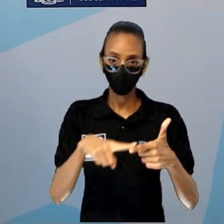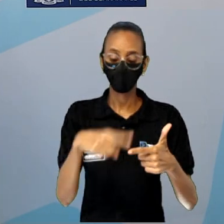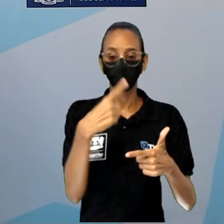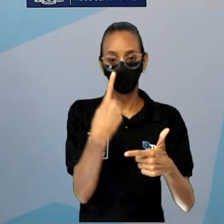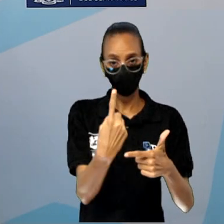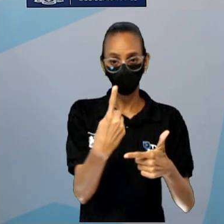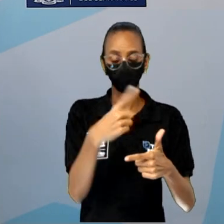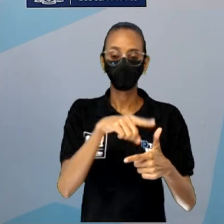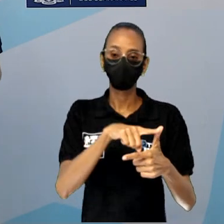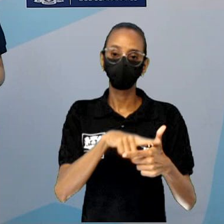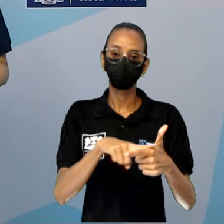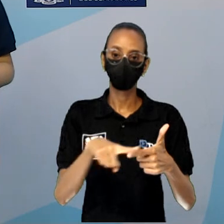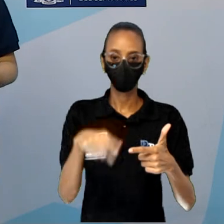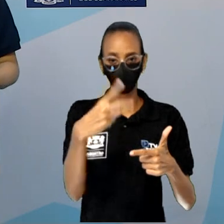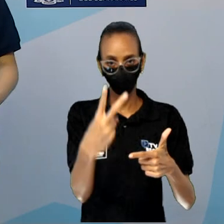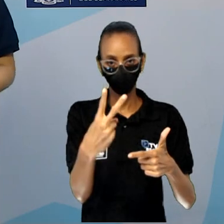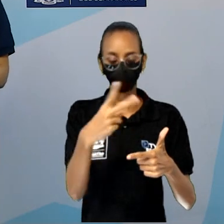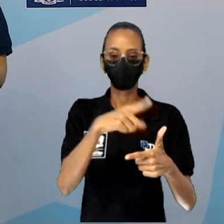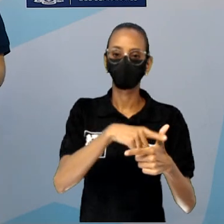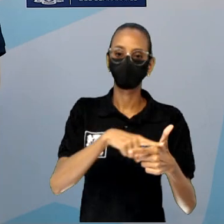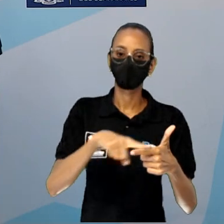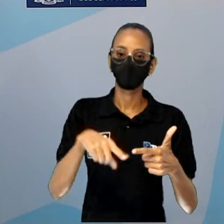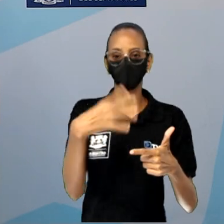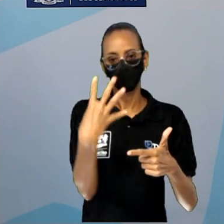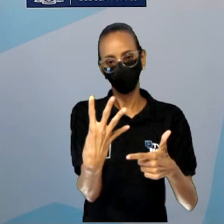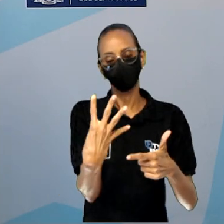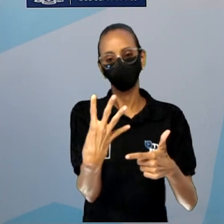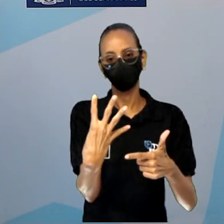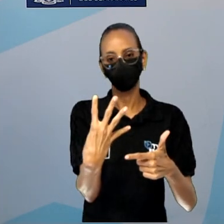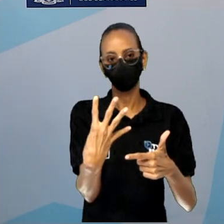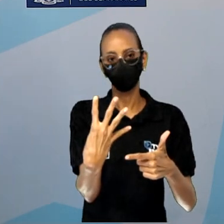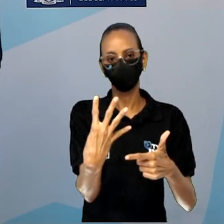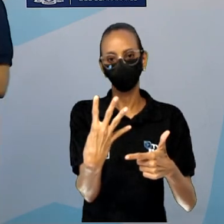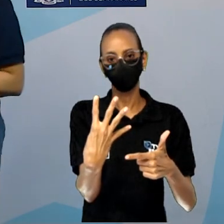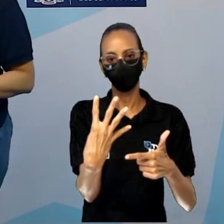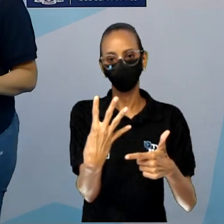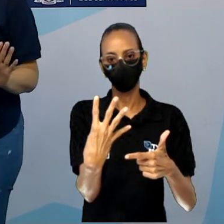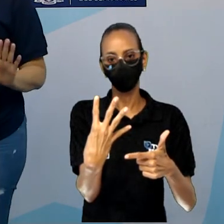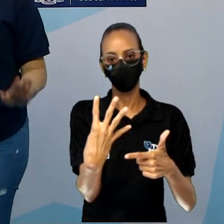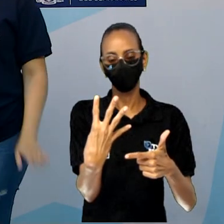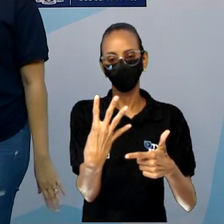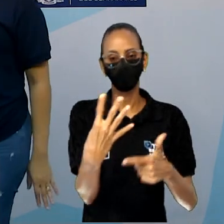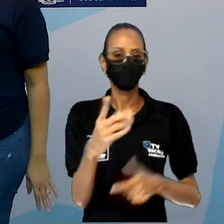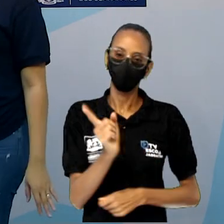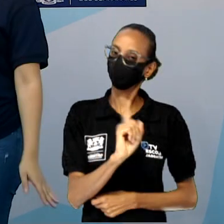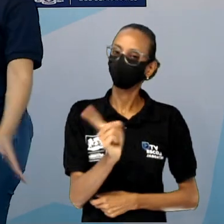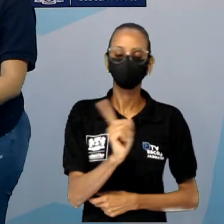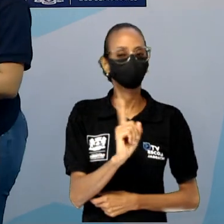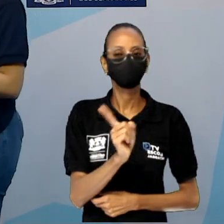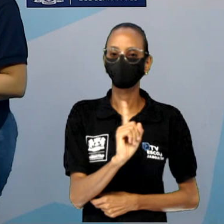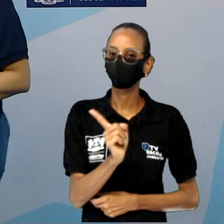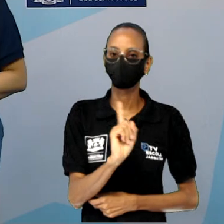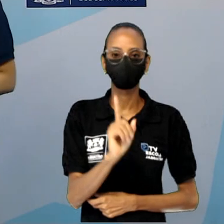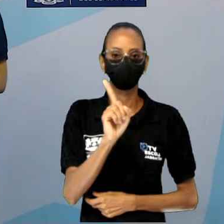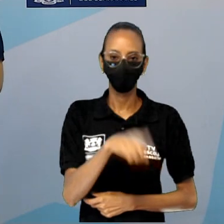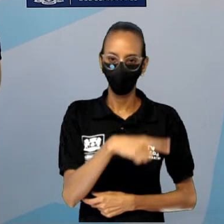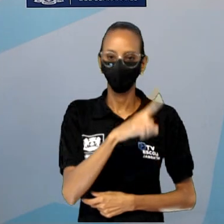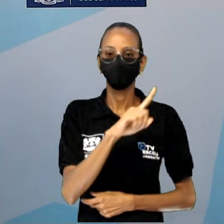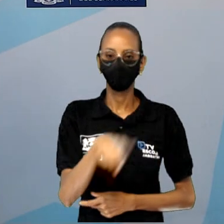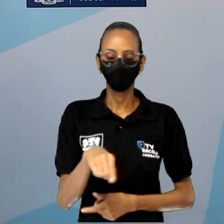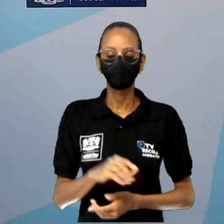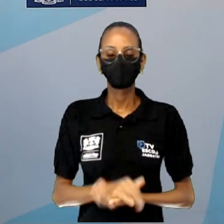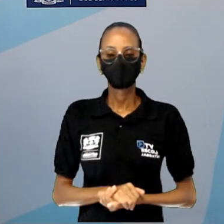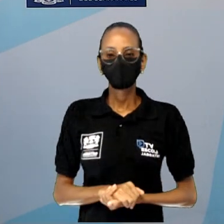1, divide para 2 e divide para 4, né, gente? Então, a gente diz aí, ó, 4 não é primo, não. Vamos riscar ele da nossa lista,